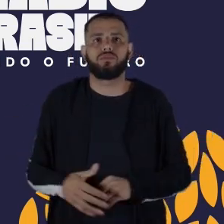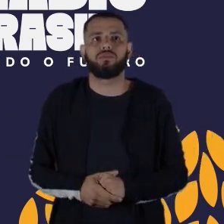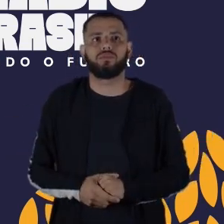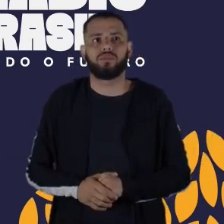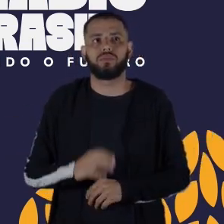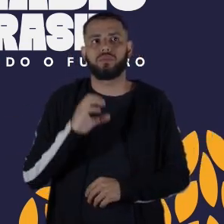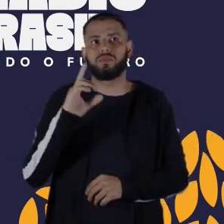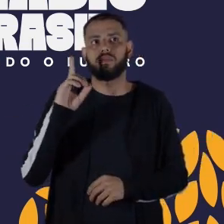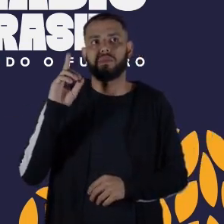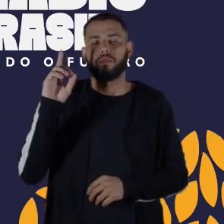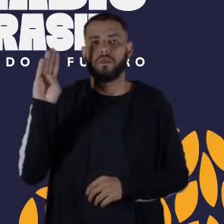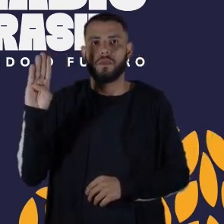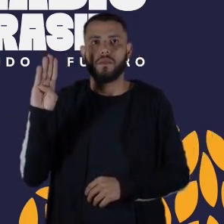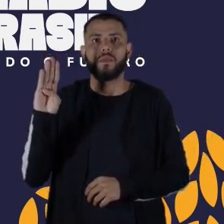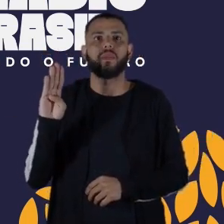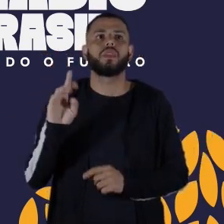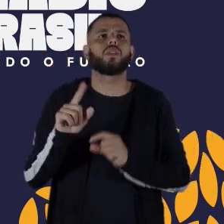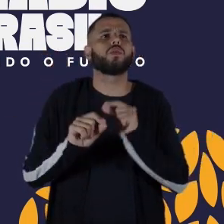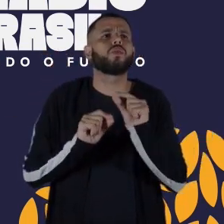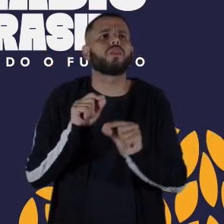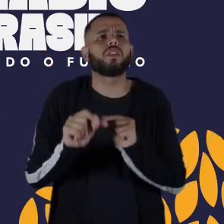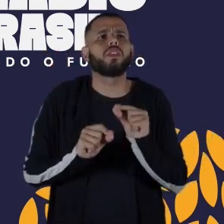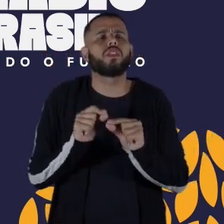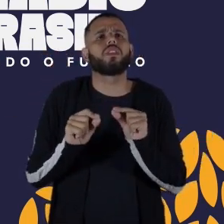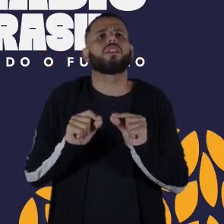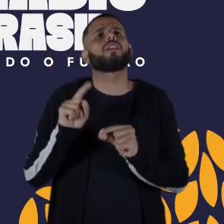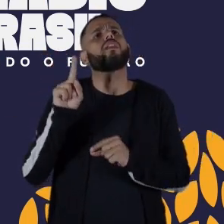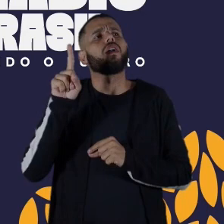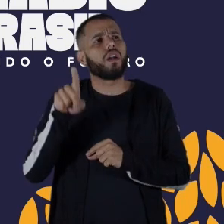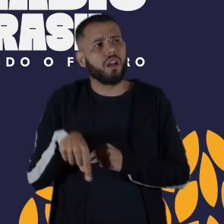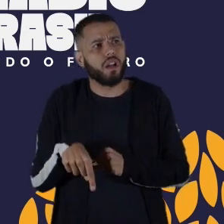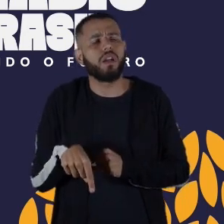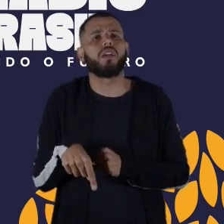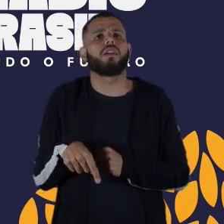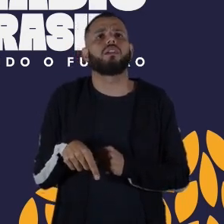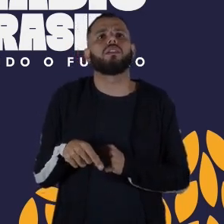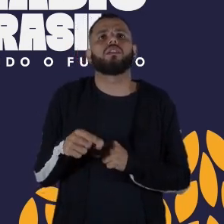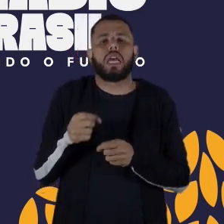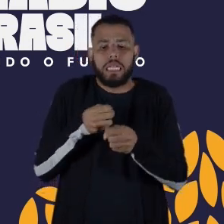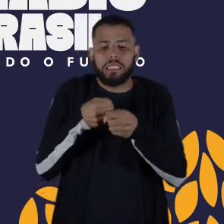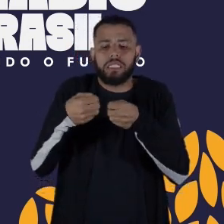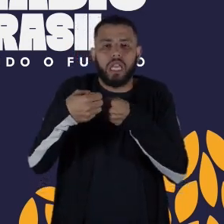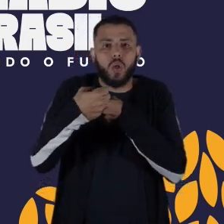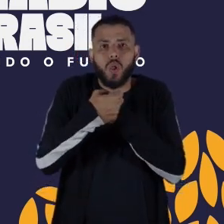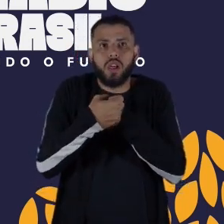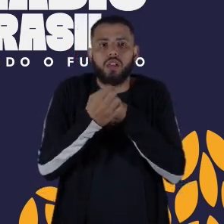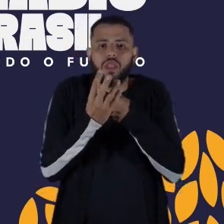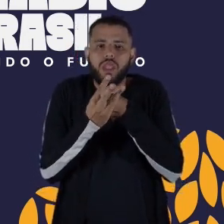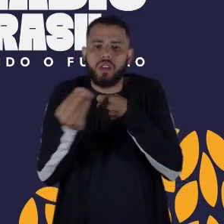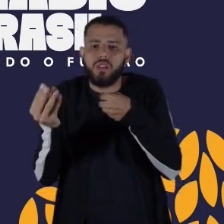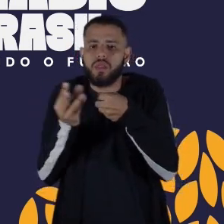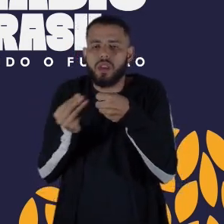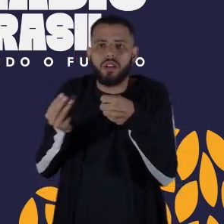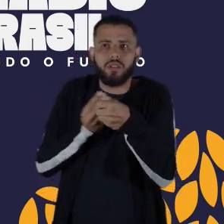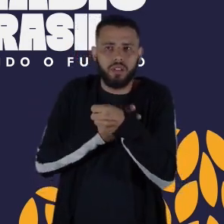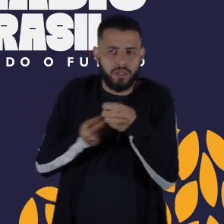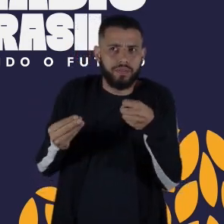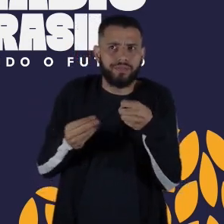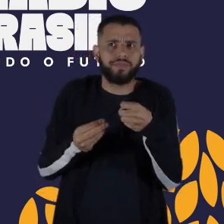Canabidiol foi demonstrado que inibe a migração dessas células. Eles não vão chegar